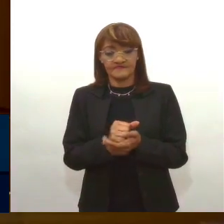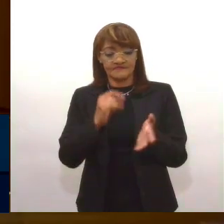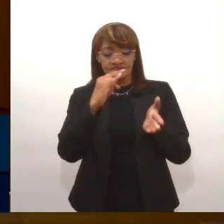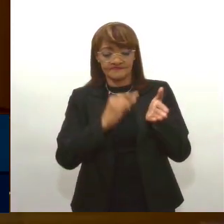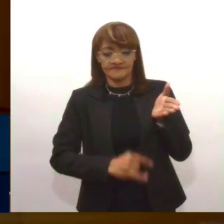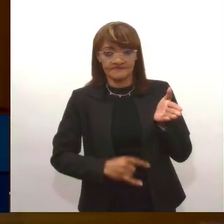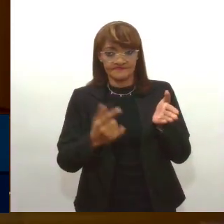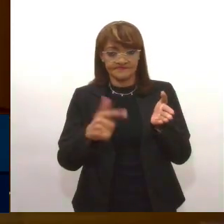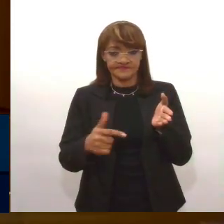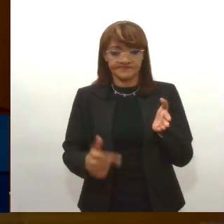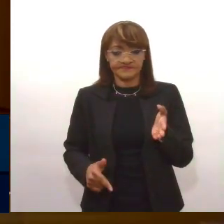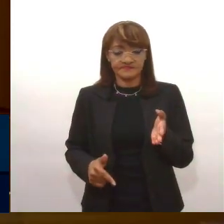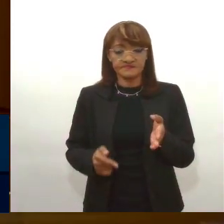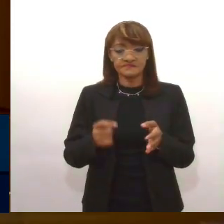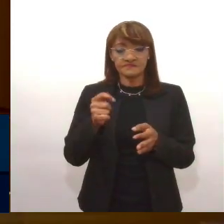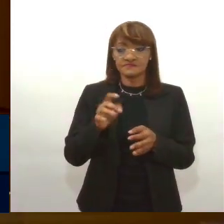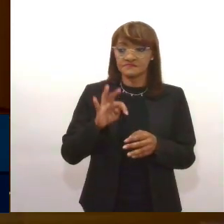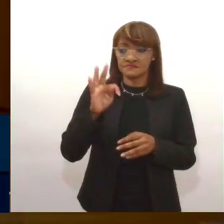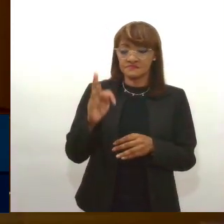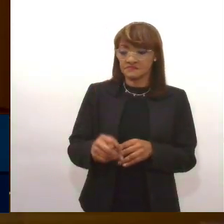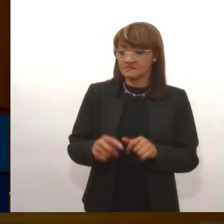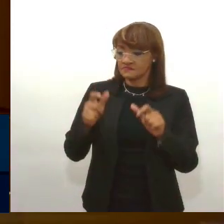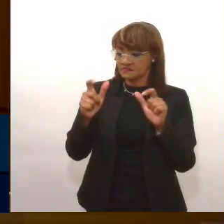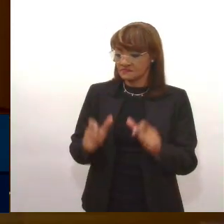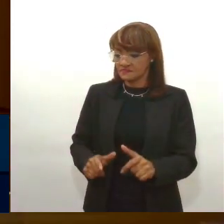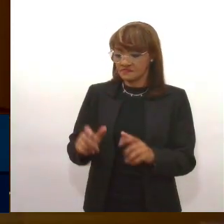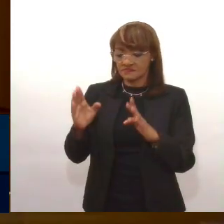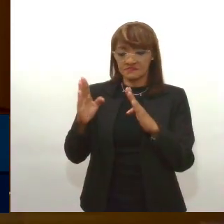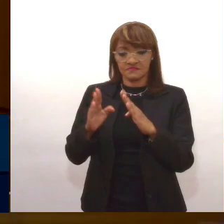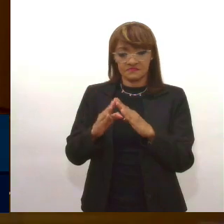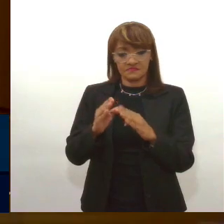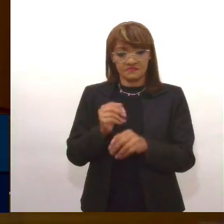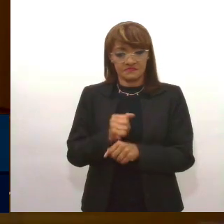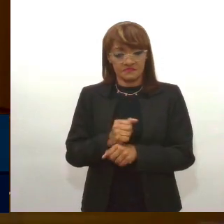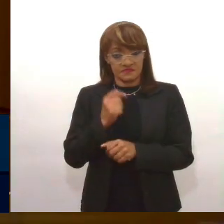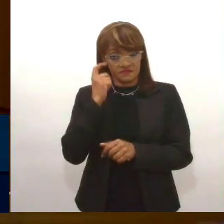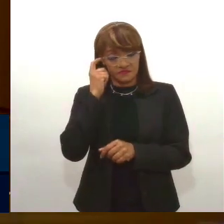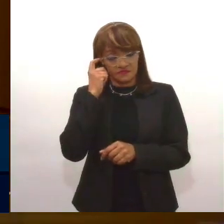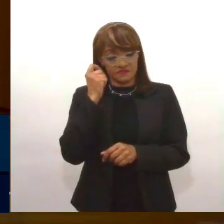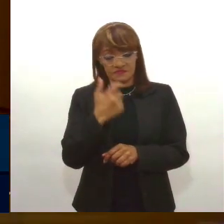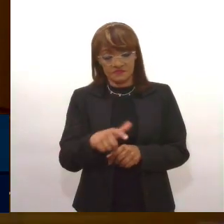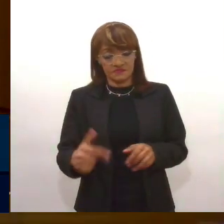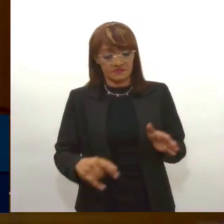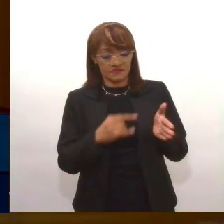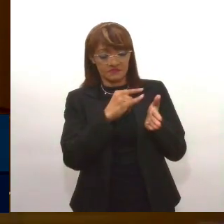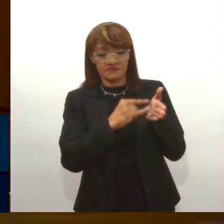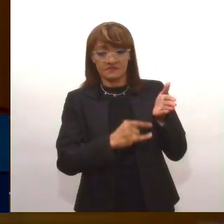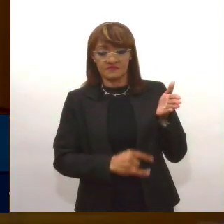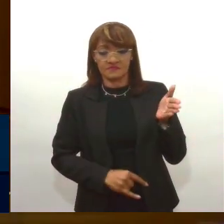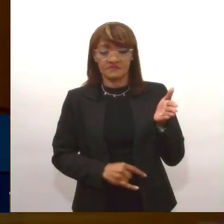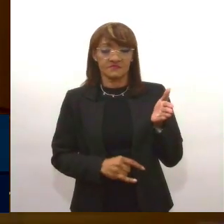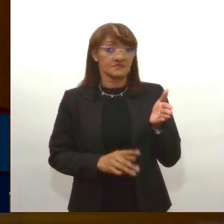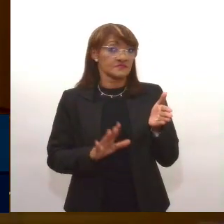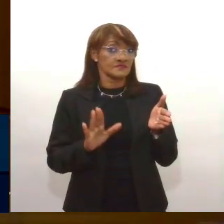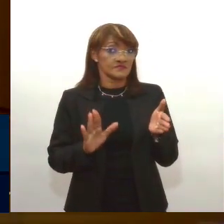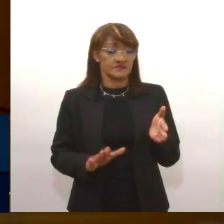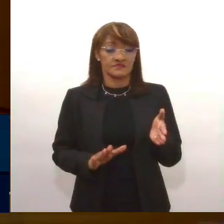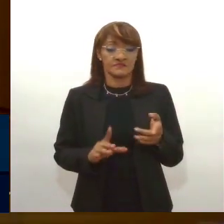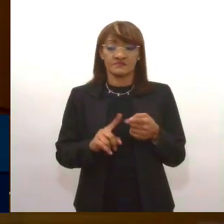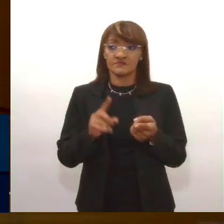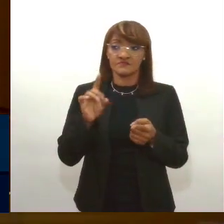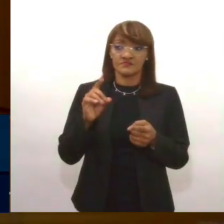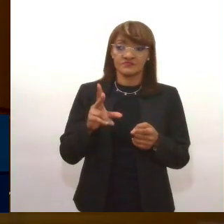naquela região eh não tem escritura ainda são de recibos E essas pessoas estão preocupadas porque